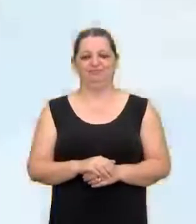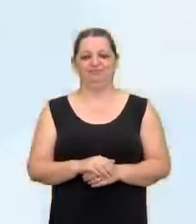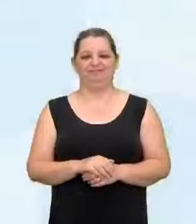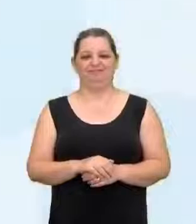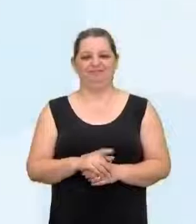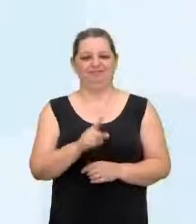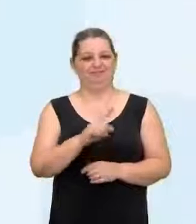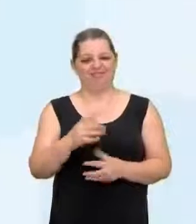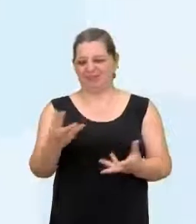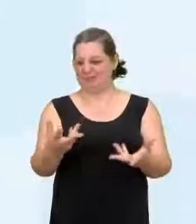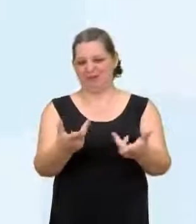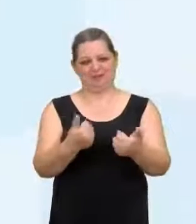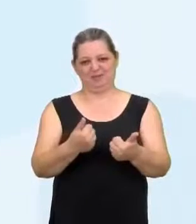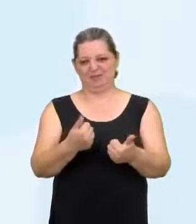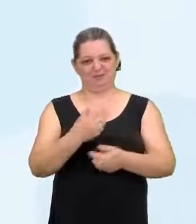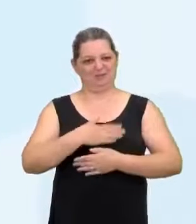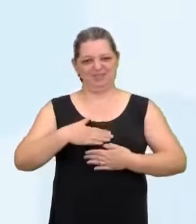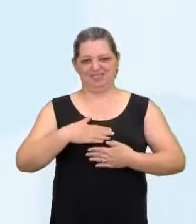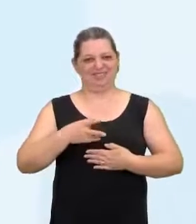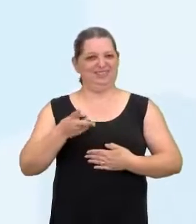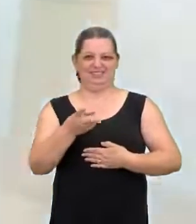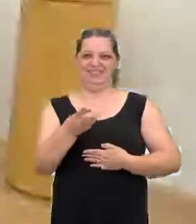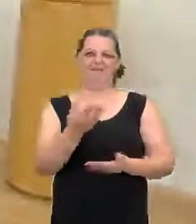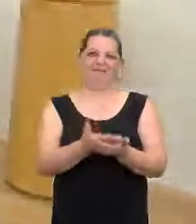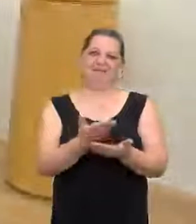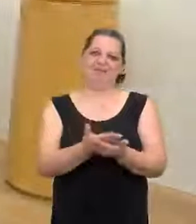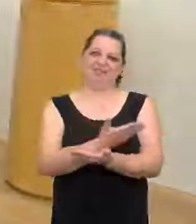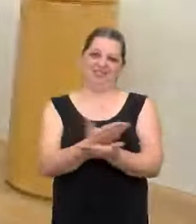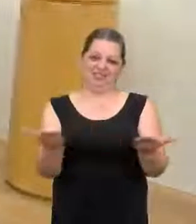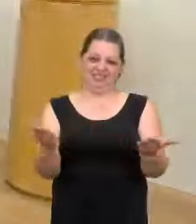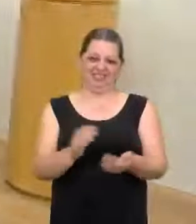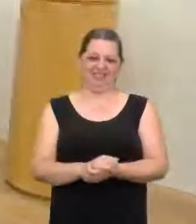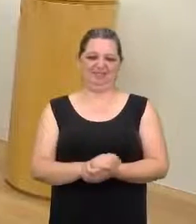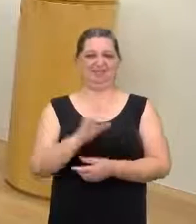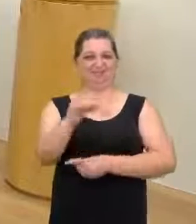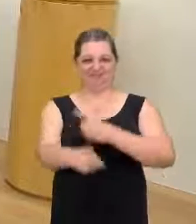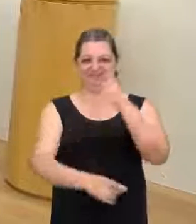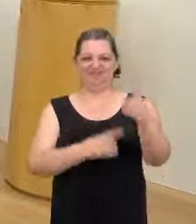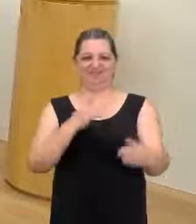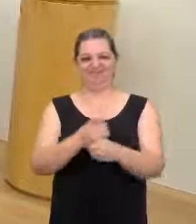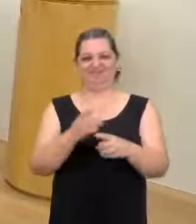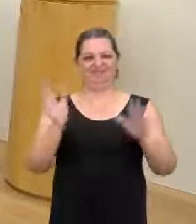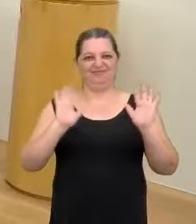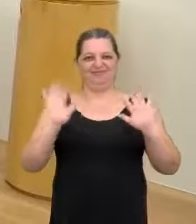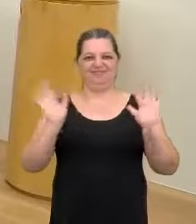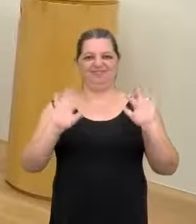sensacionais, é um imenso prazer sempre estar com vocês. Até a próxima.